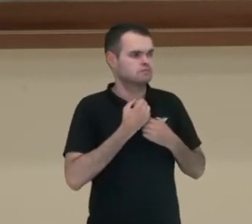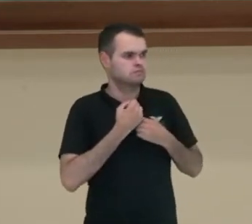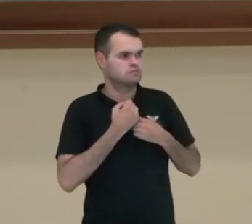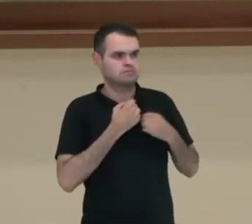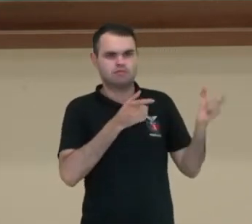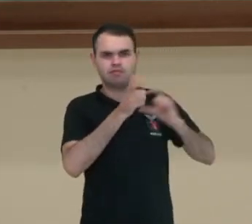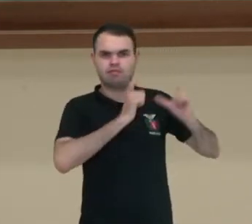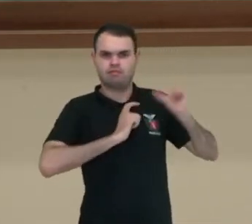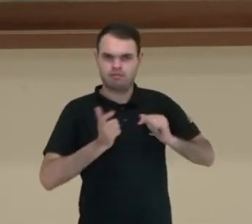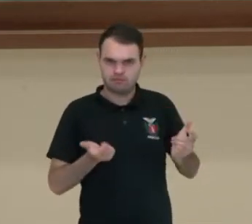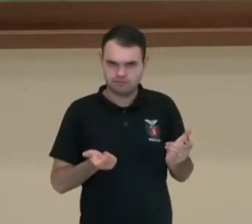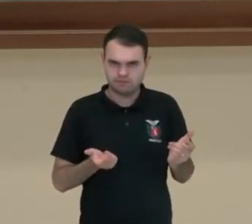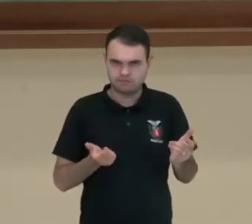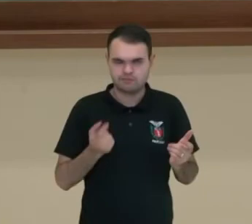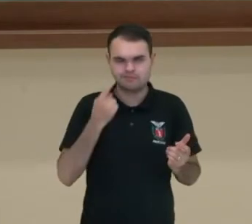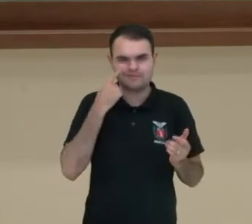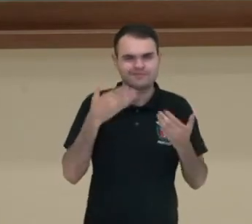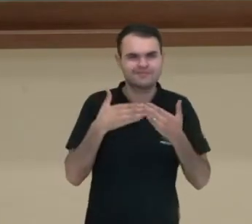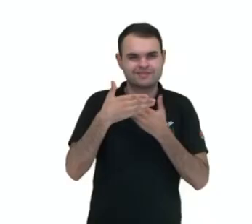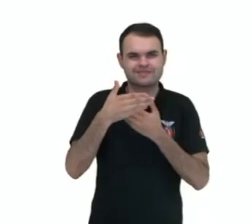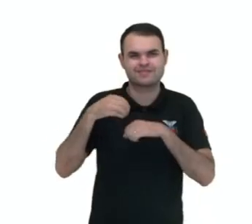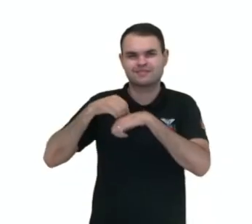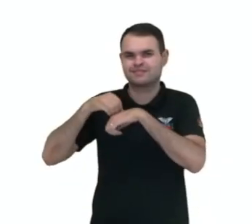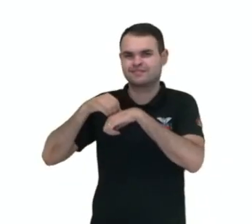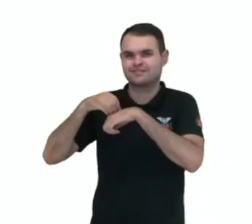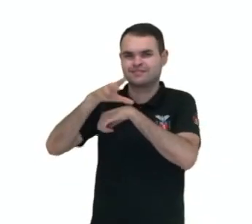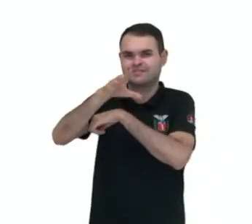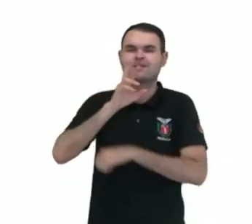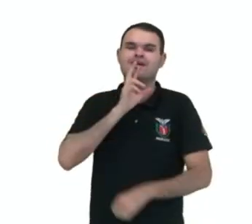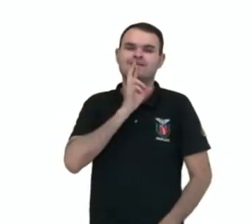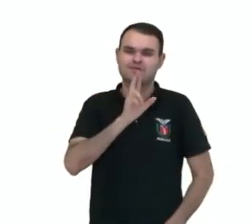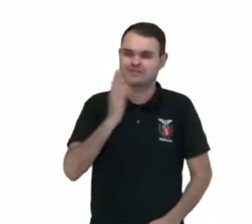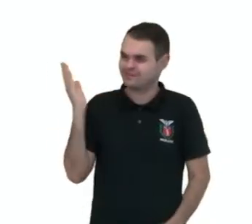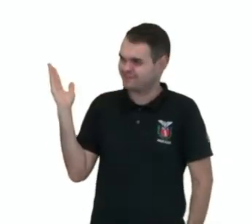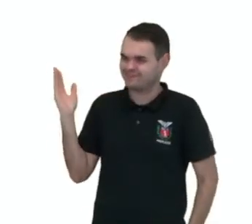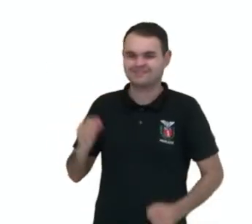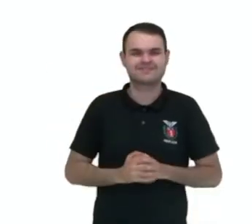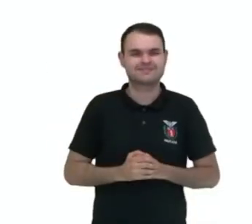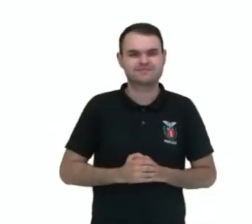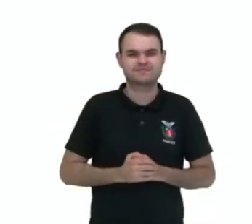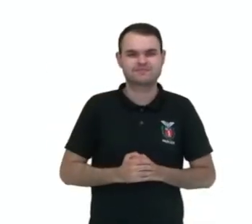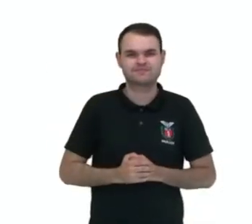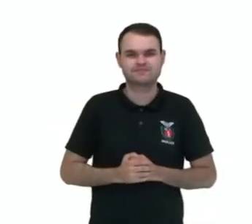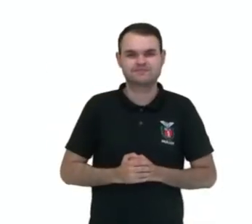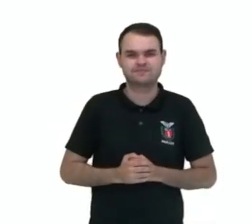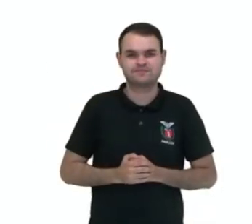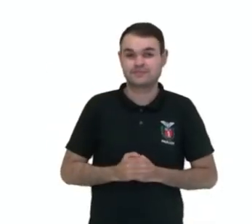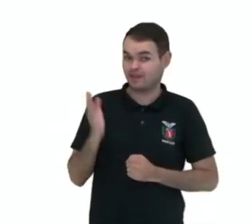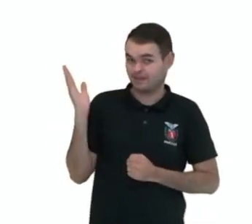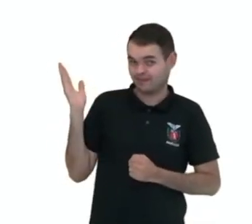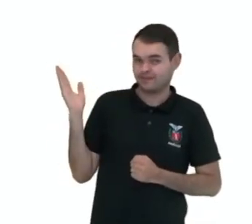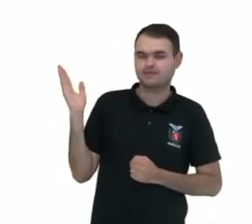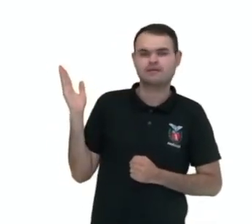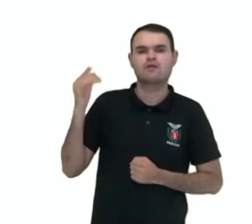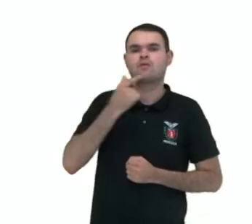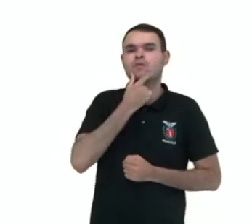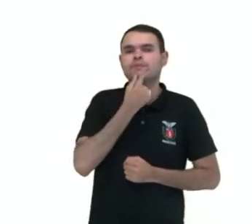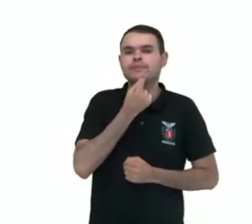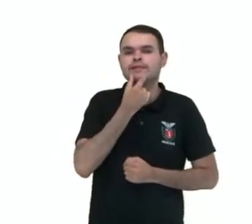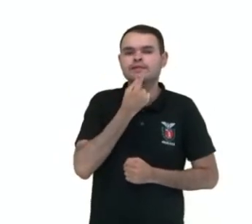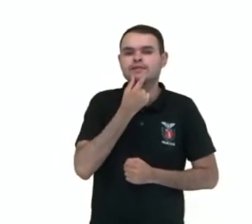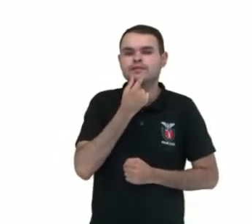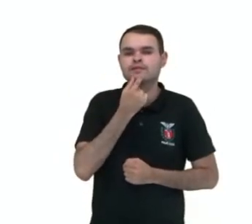conferir a respeito? Que foi a nossa resposta? Olha lá. Então aqui, ó, pessoal, o menino